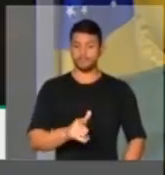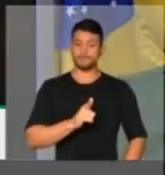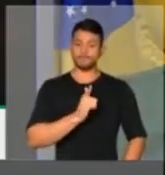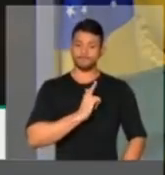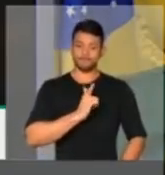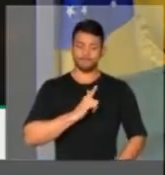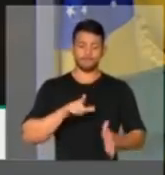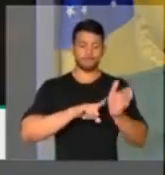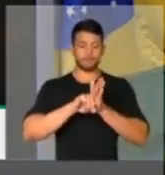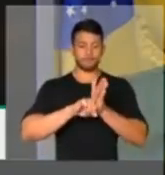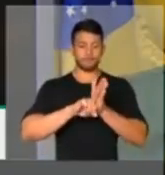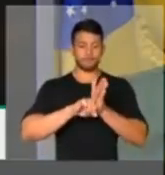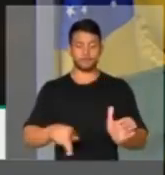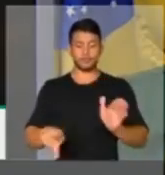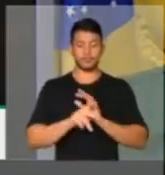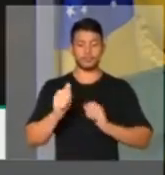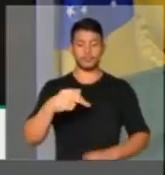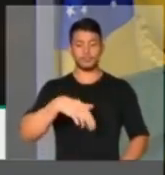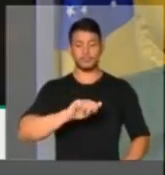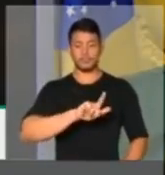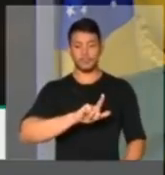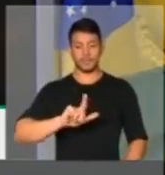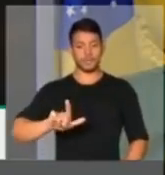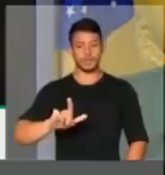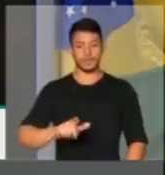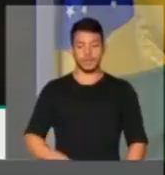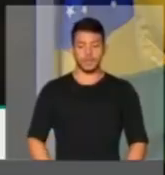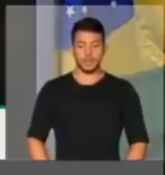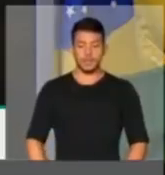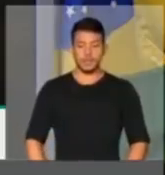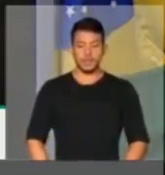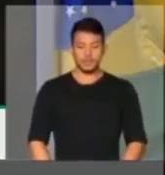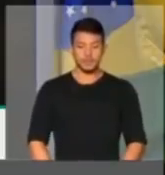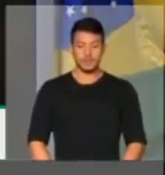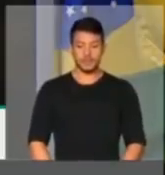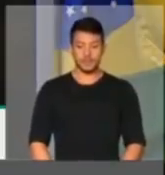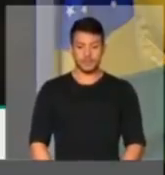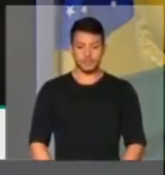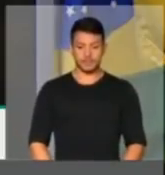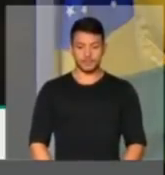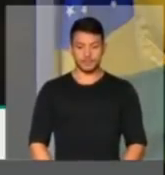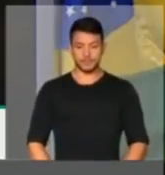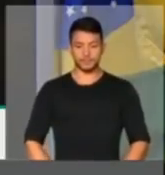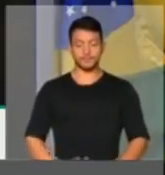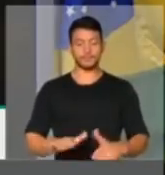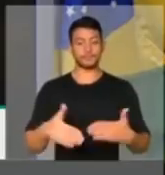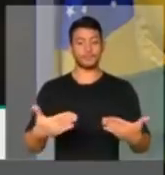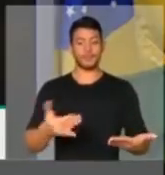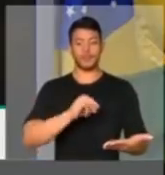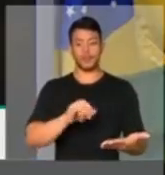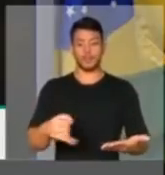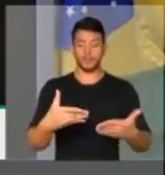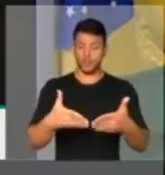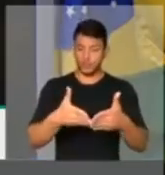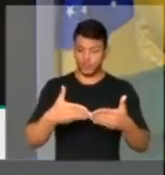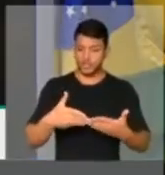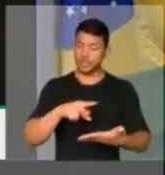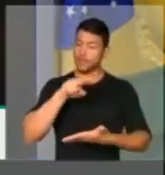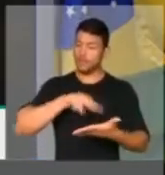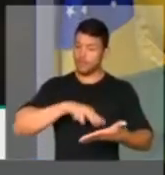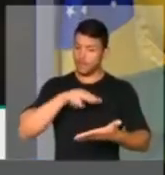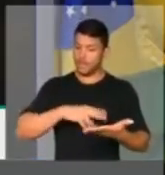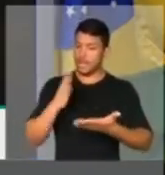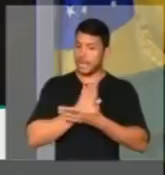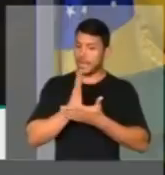da ANEEL, né, Agência Nacional de Energia Elétrica. E aqui peço licença para ler trechos da